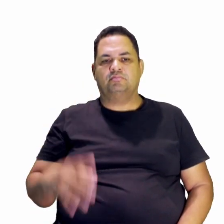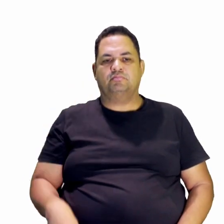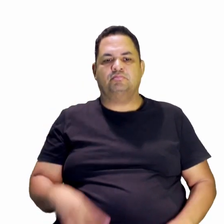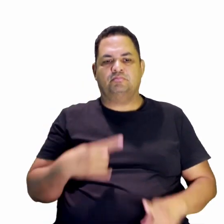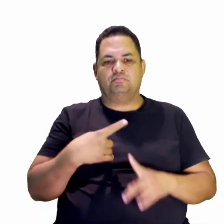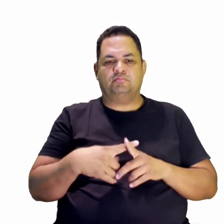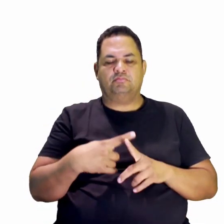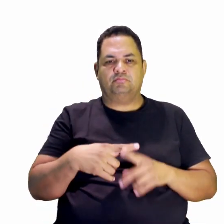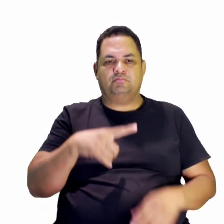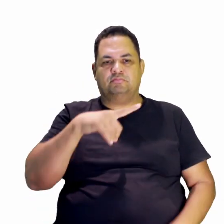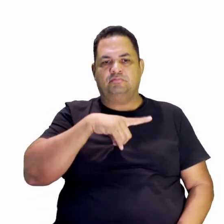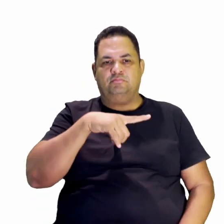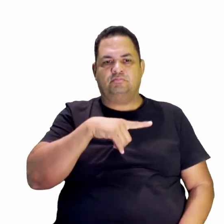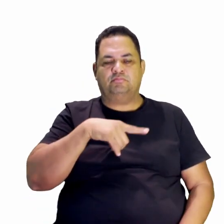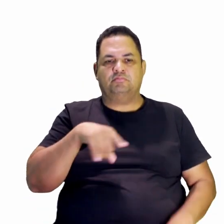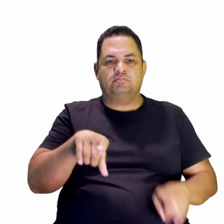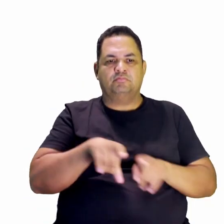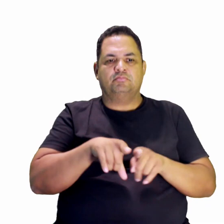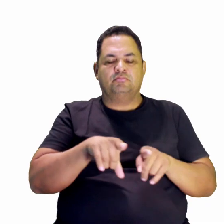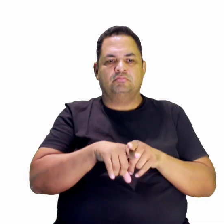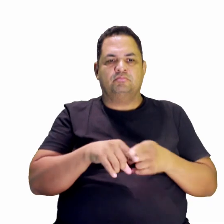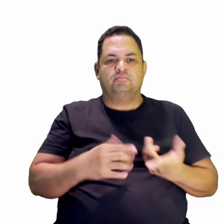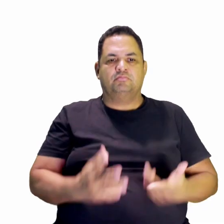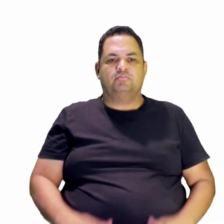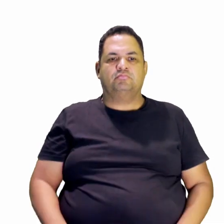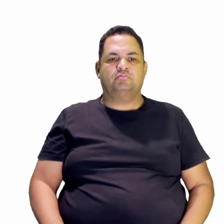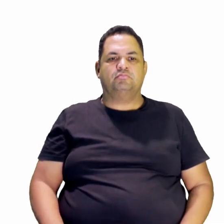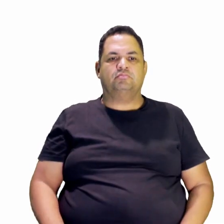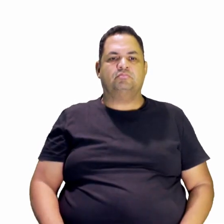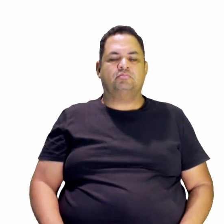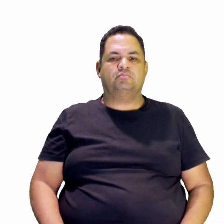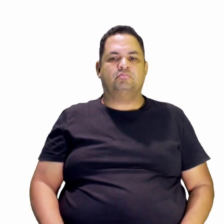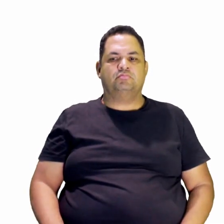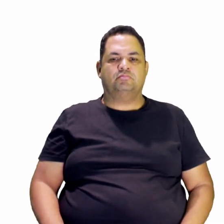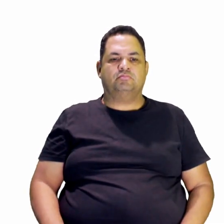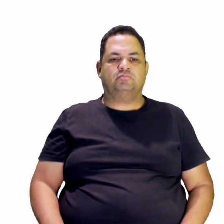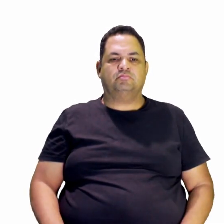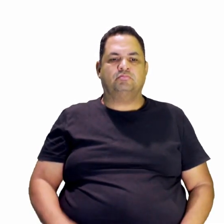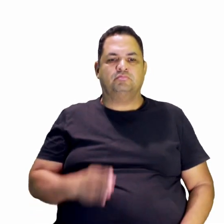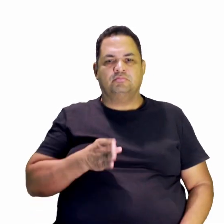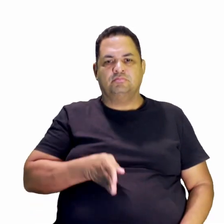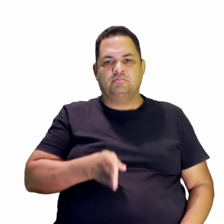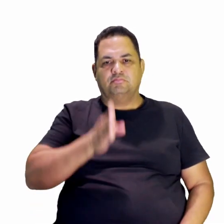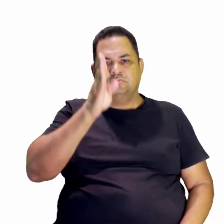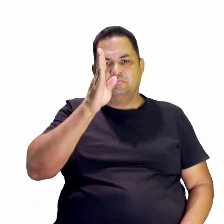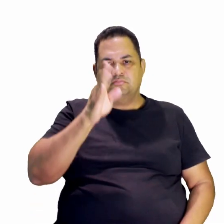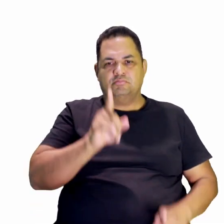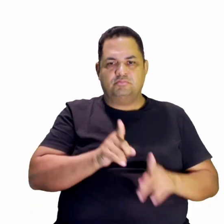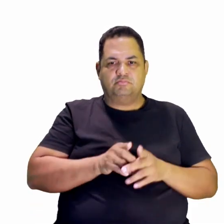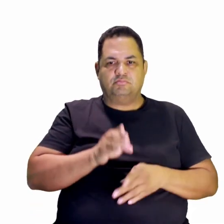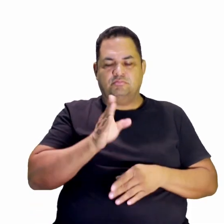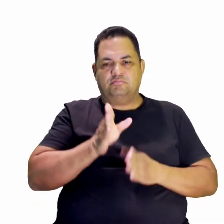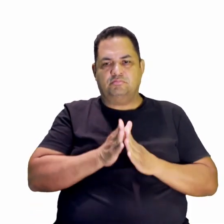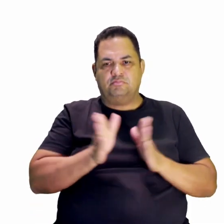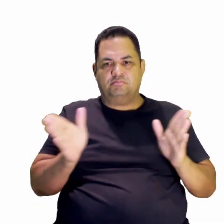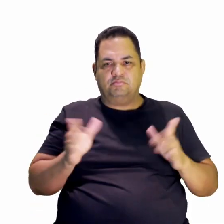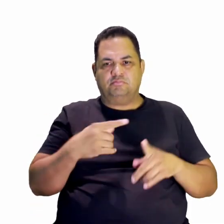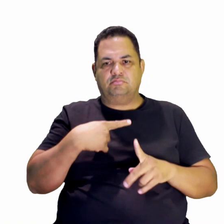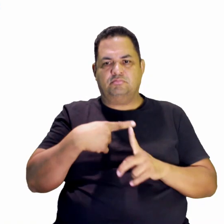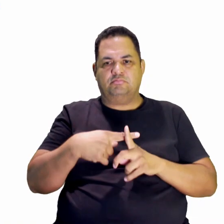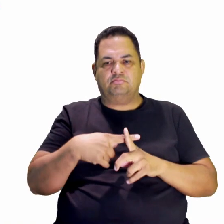porque aí nós temos também verticais, mesma direção, sentidos opostos. Também aqui nós temos a